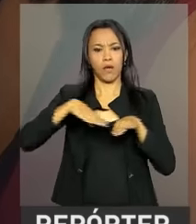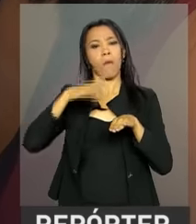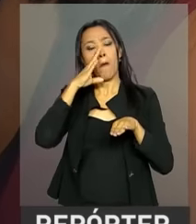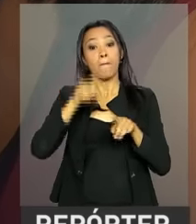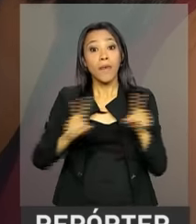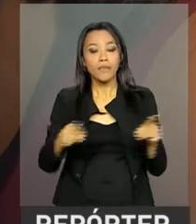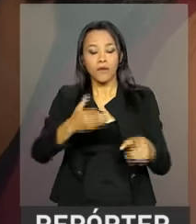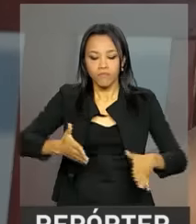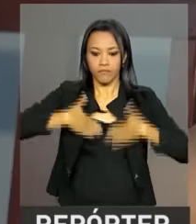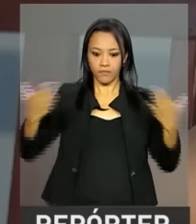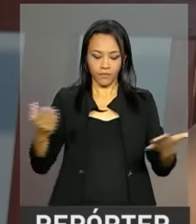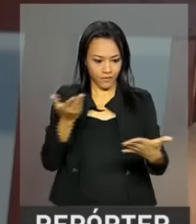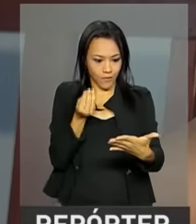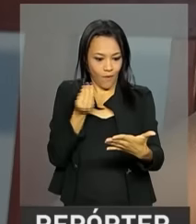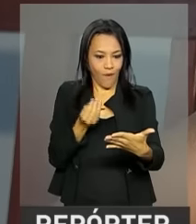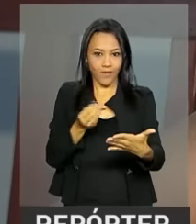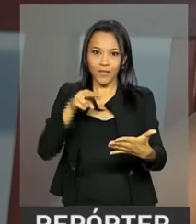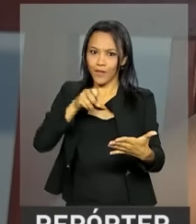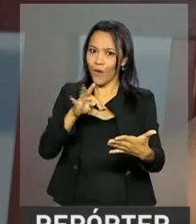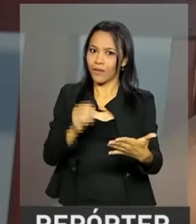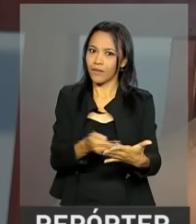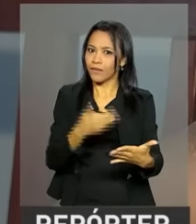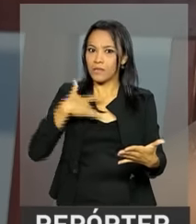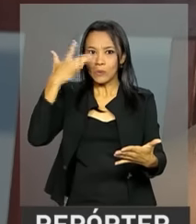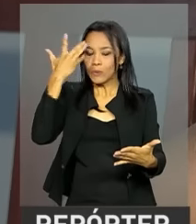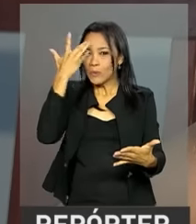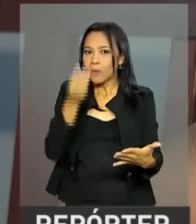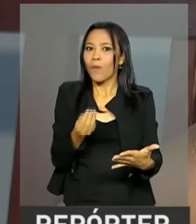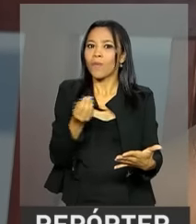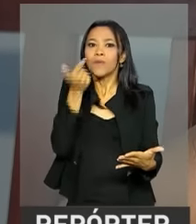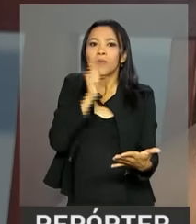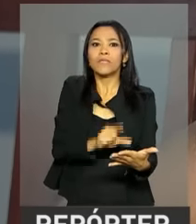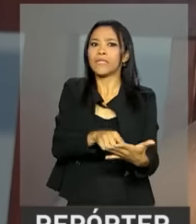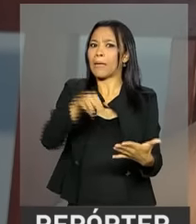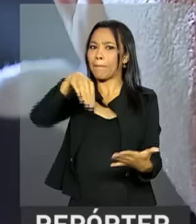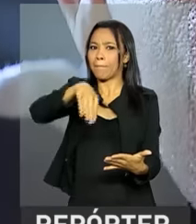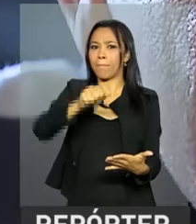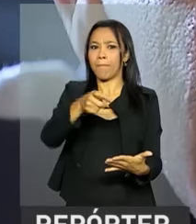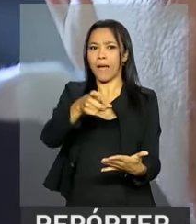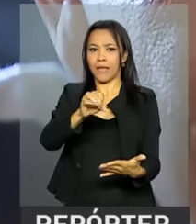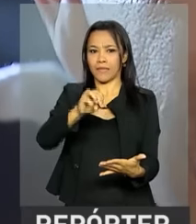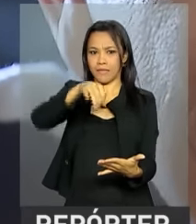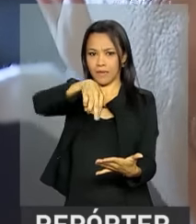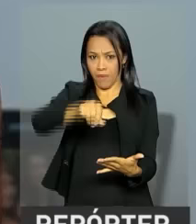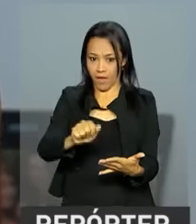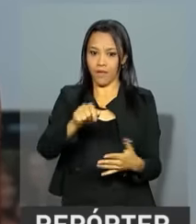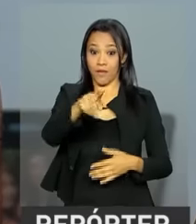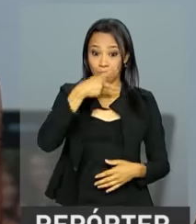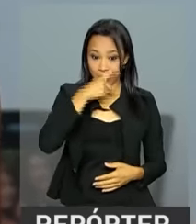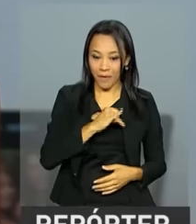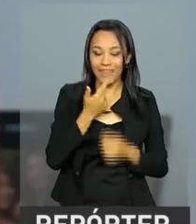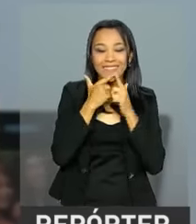493,92 Surpresa Não esperava que fosse tão que eu conseguir nota máxima né os pais não conseguem